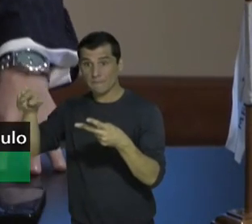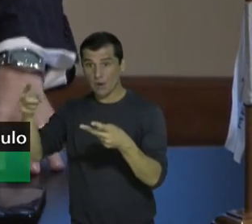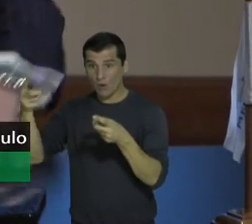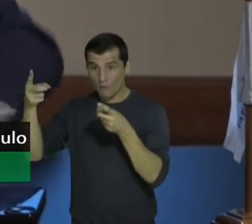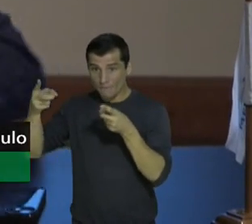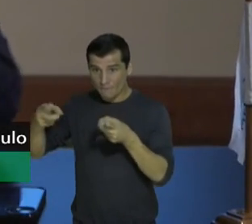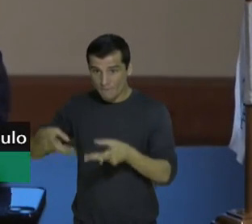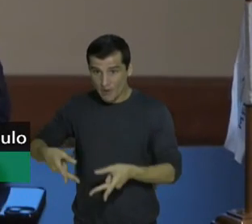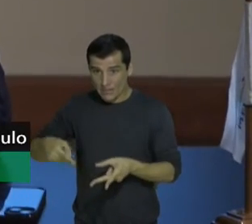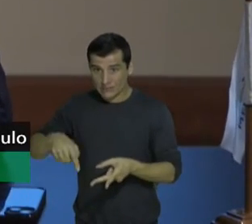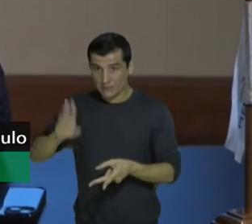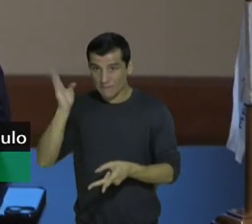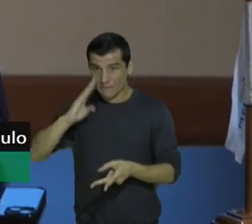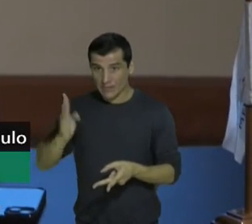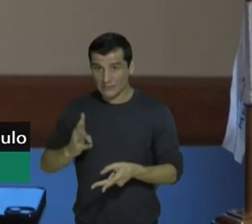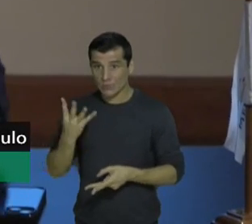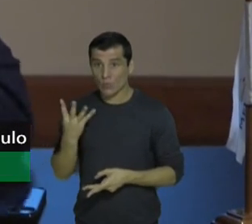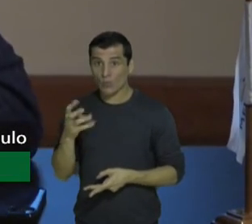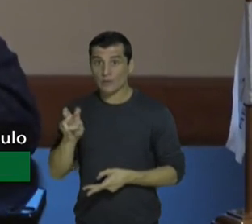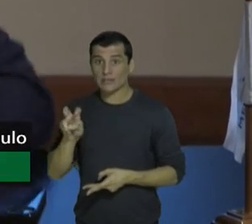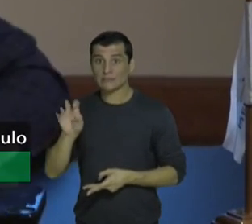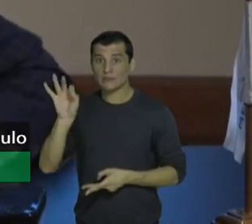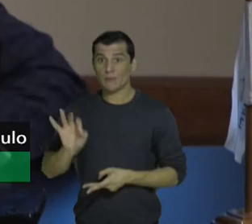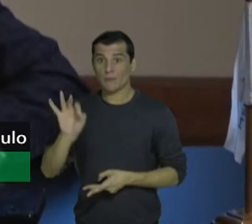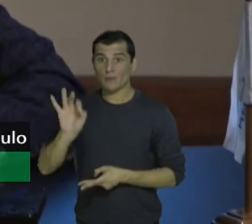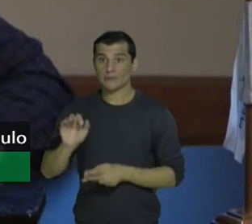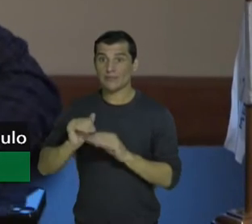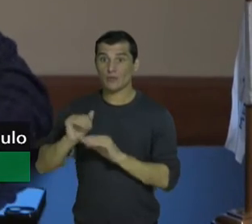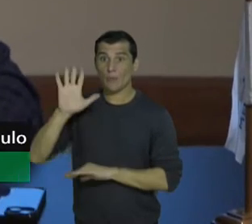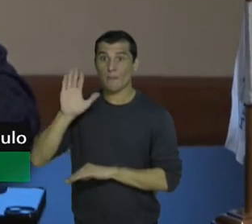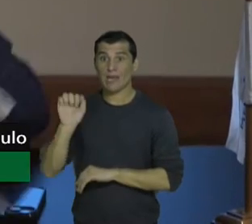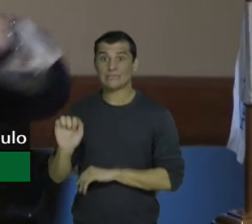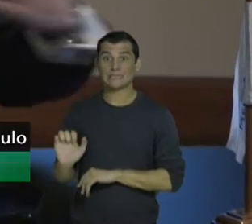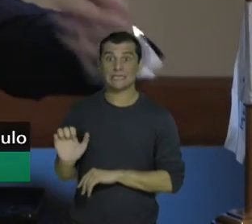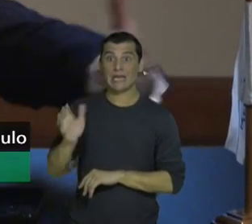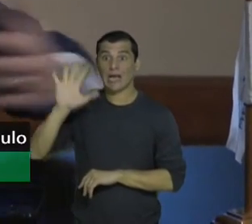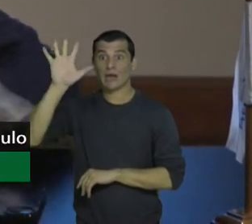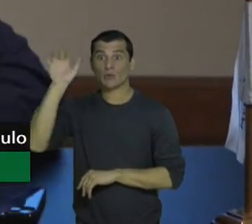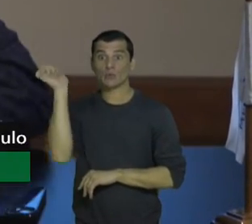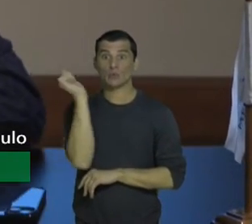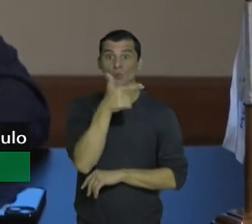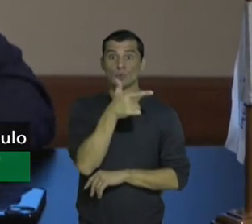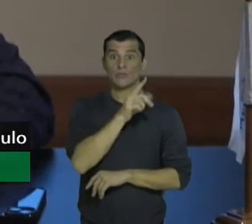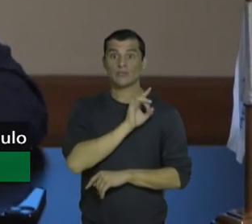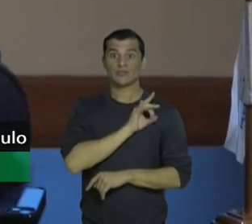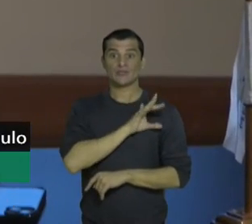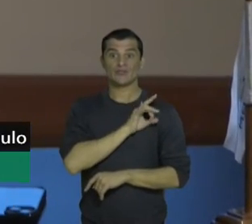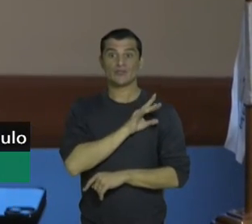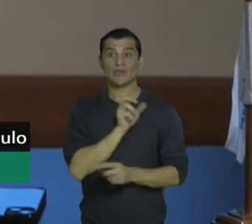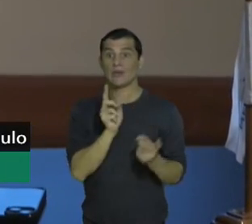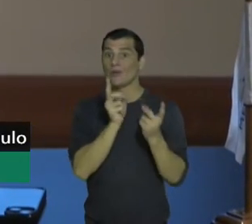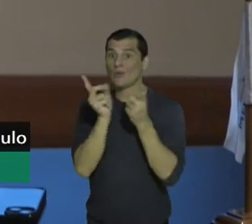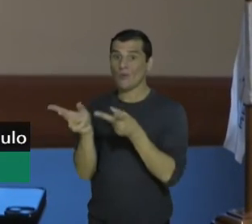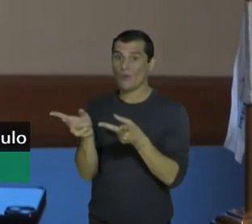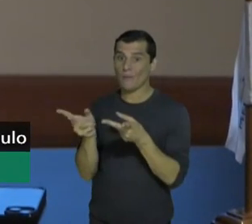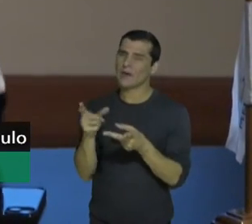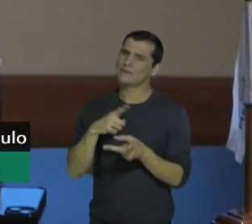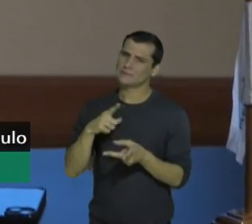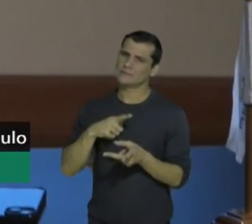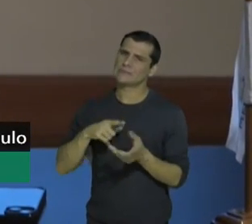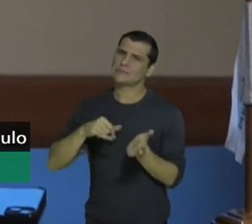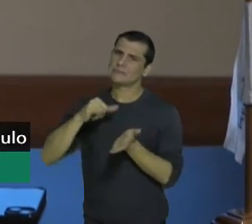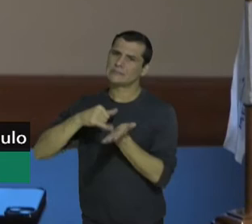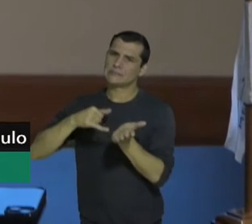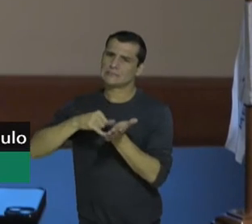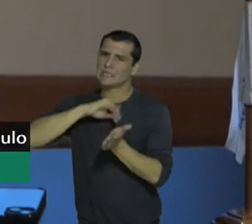sai daqui tá Depois a gente conversa sobre isso isso tem a ver com a competitividade estrutural da economia brasileira Carga Tributária enfim mas o meu